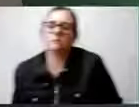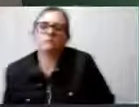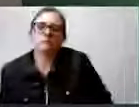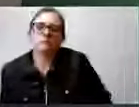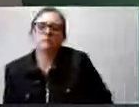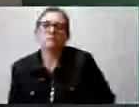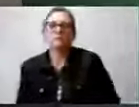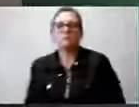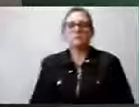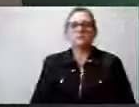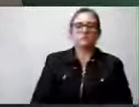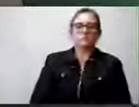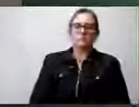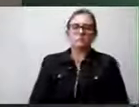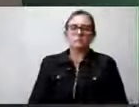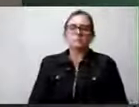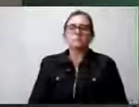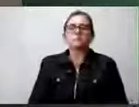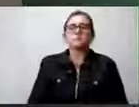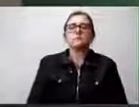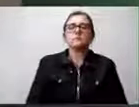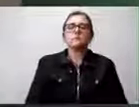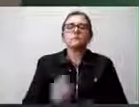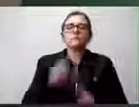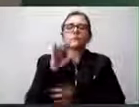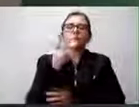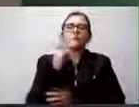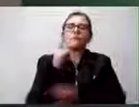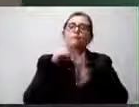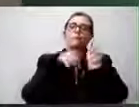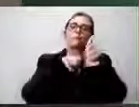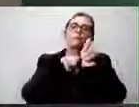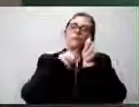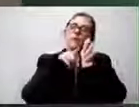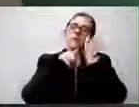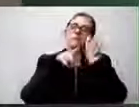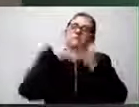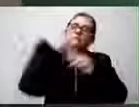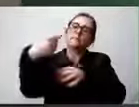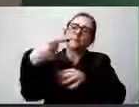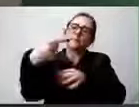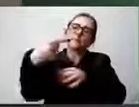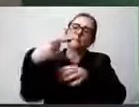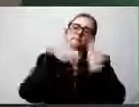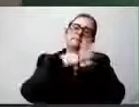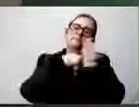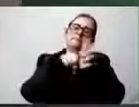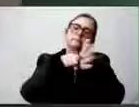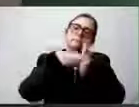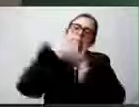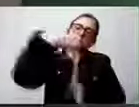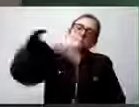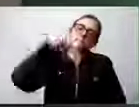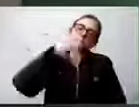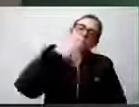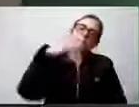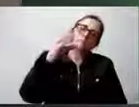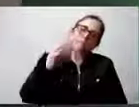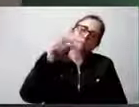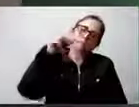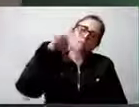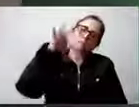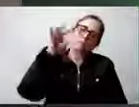e essa talvez seja direcionada um pouco mais ao professor Marco Antônio, certo? A pergunta foi encaminhada por Calmac